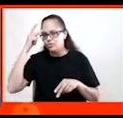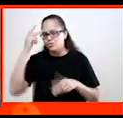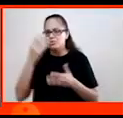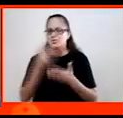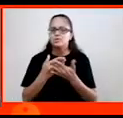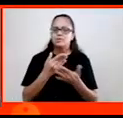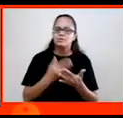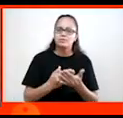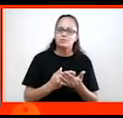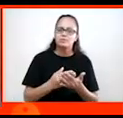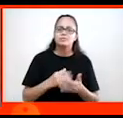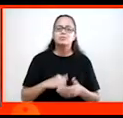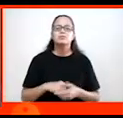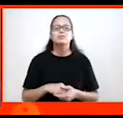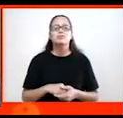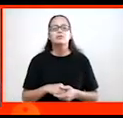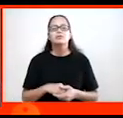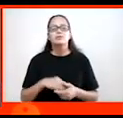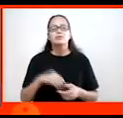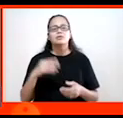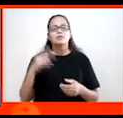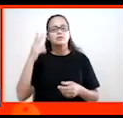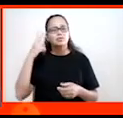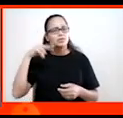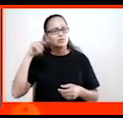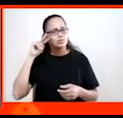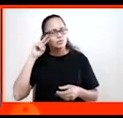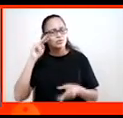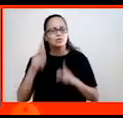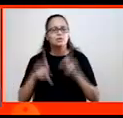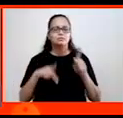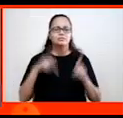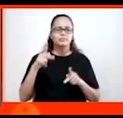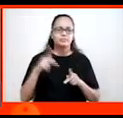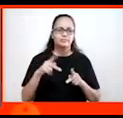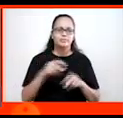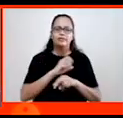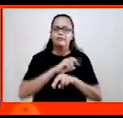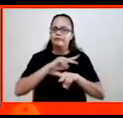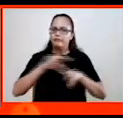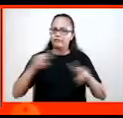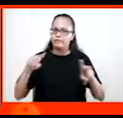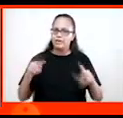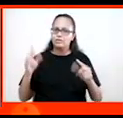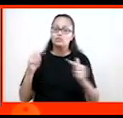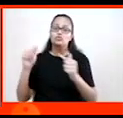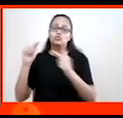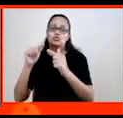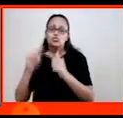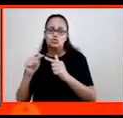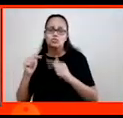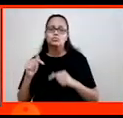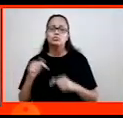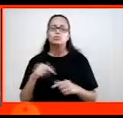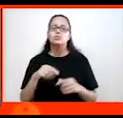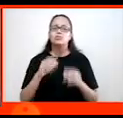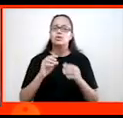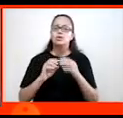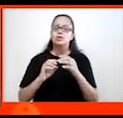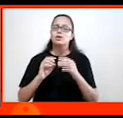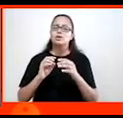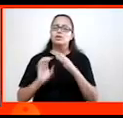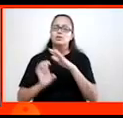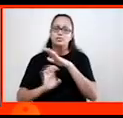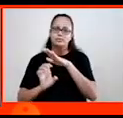dos fenômenos que mais provocou alteração na história da humanidade. Nós temos vários tipos de indústrias e como nós classificamos essas indústrias? Por